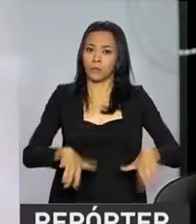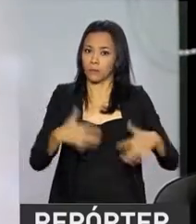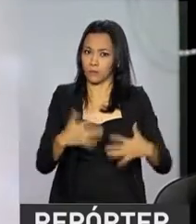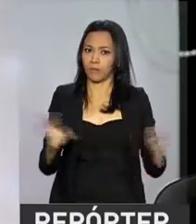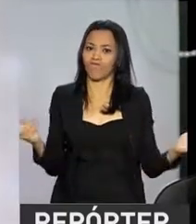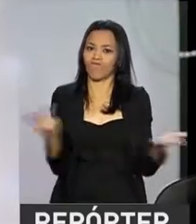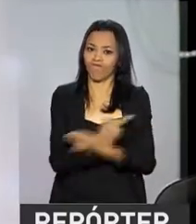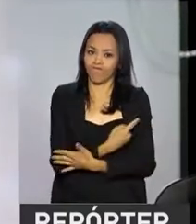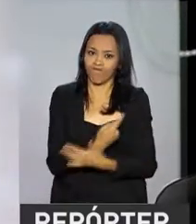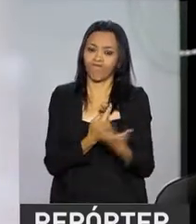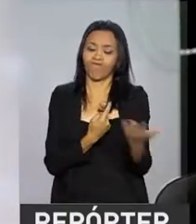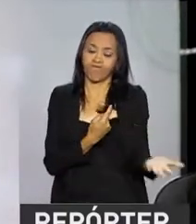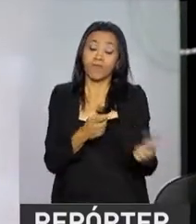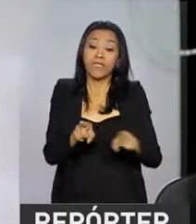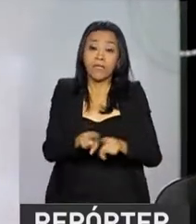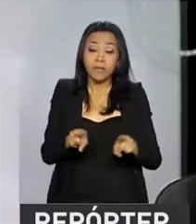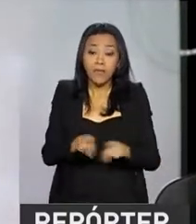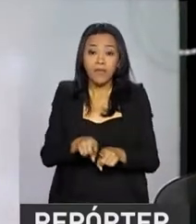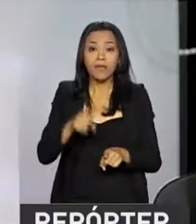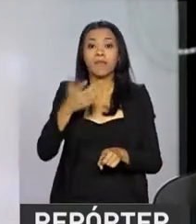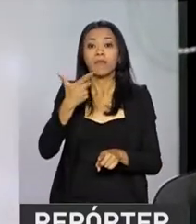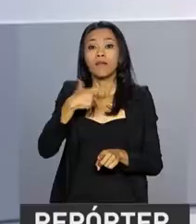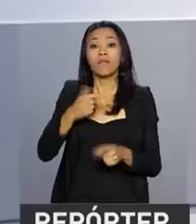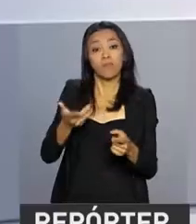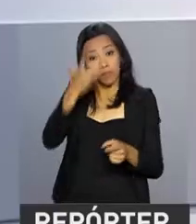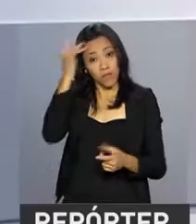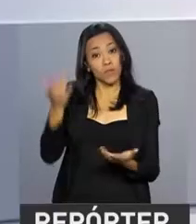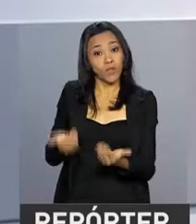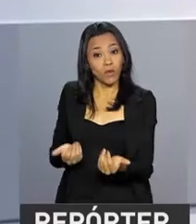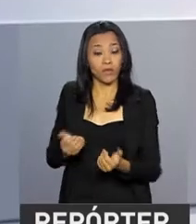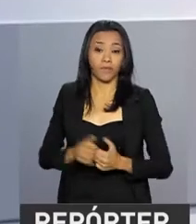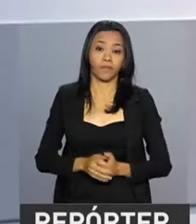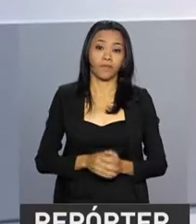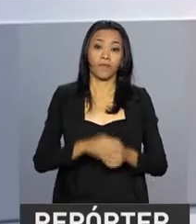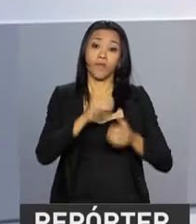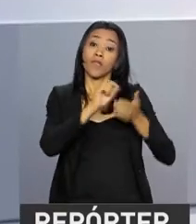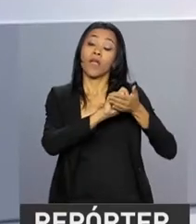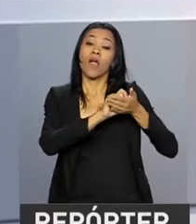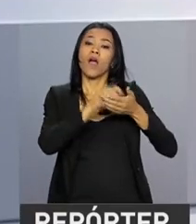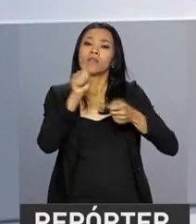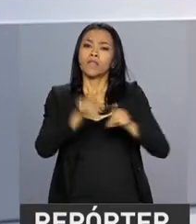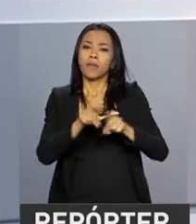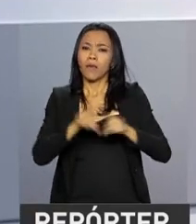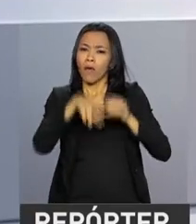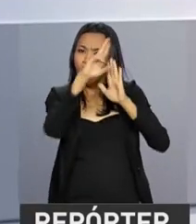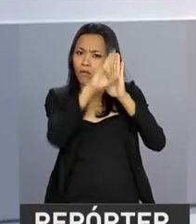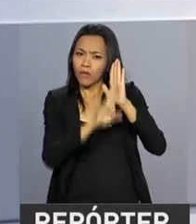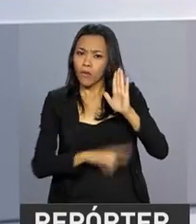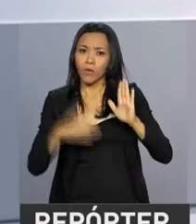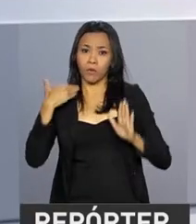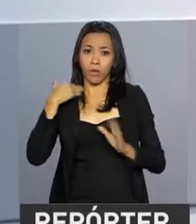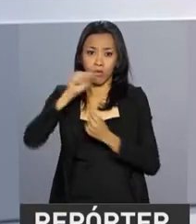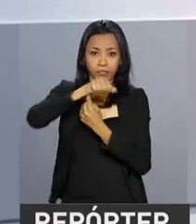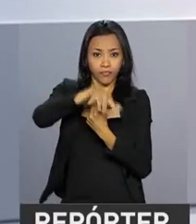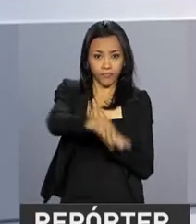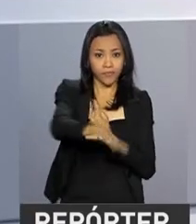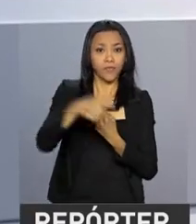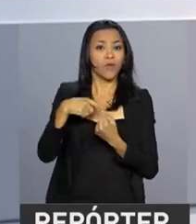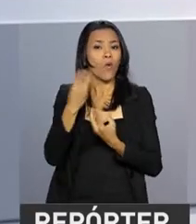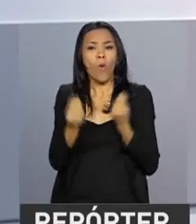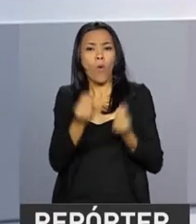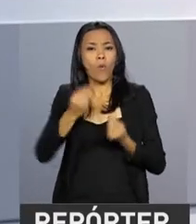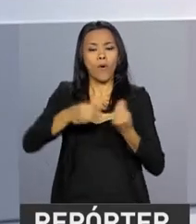faz, e principalmente também em pessoas jovens. O Boletim Focus do Banco Central, com as projeções do mercado